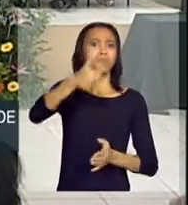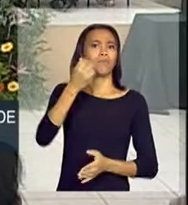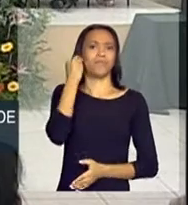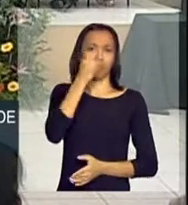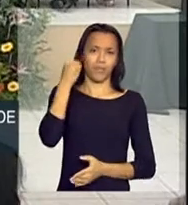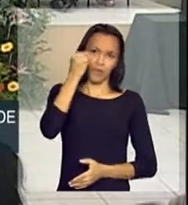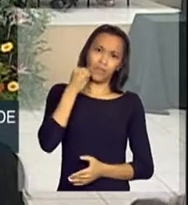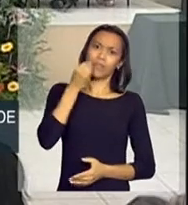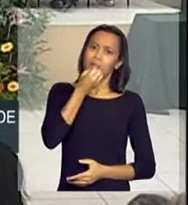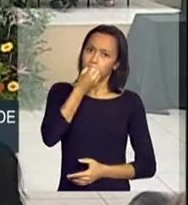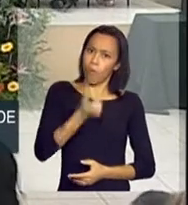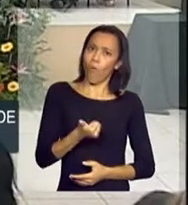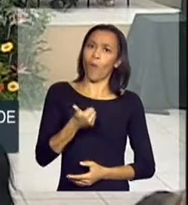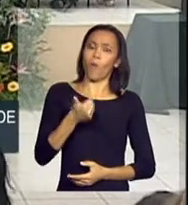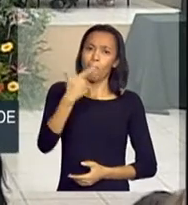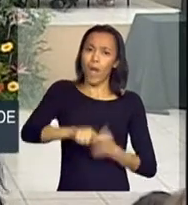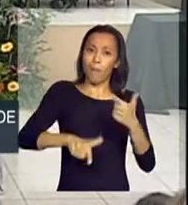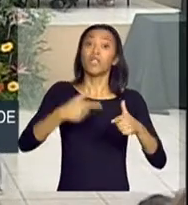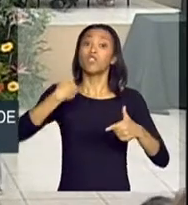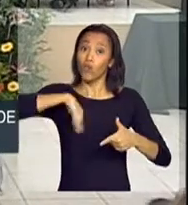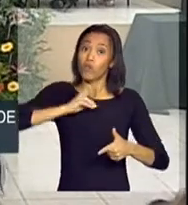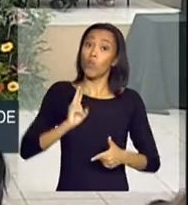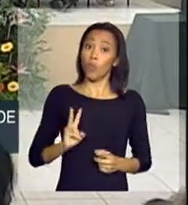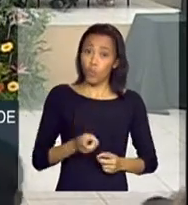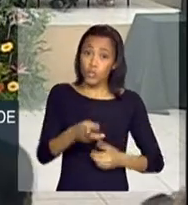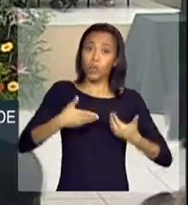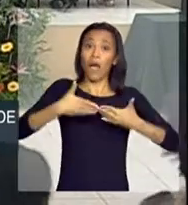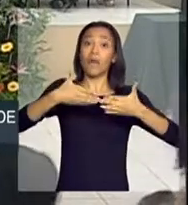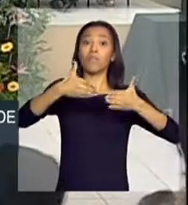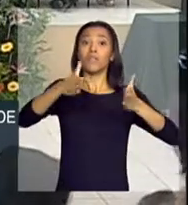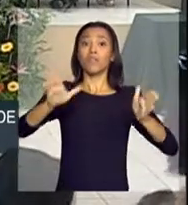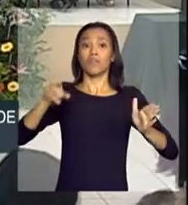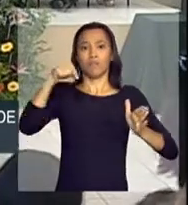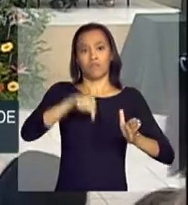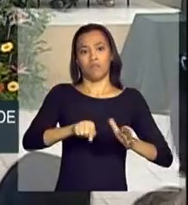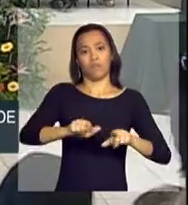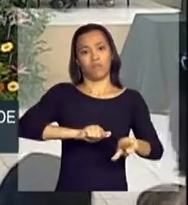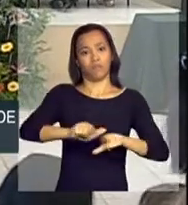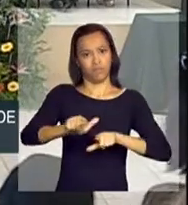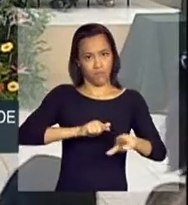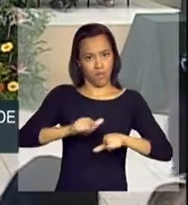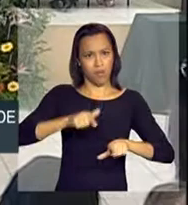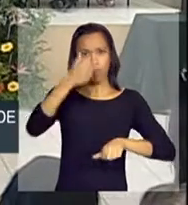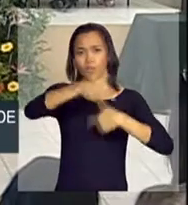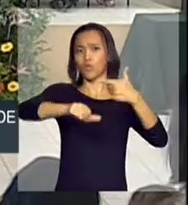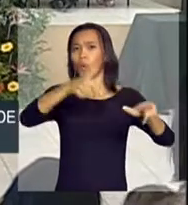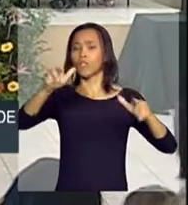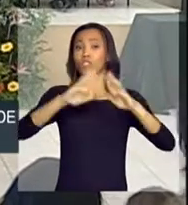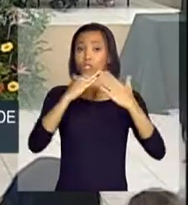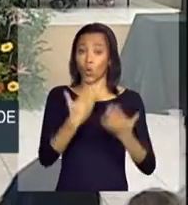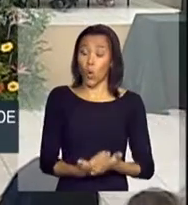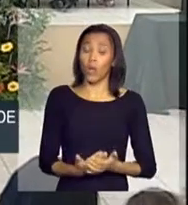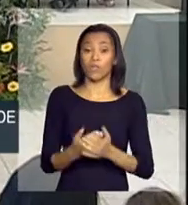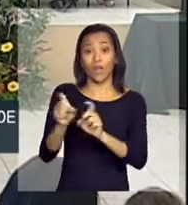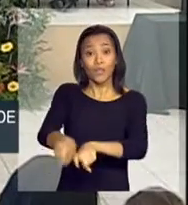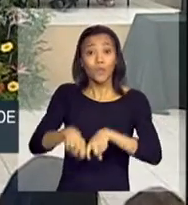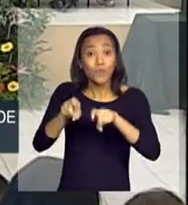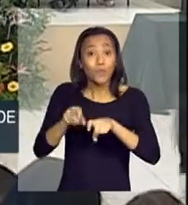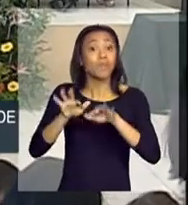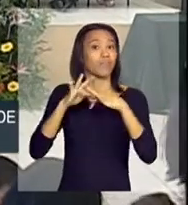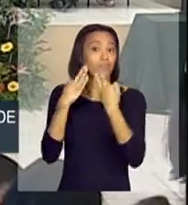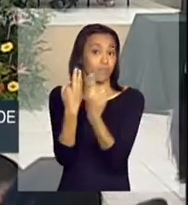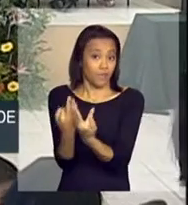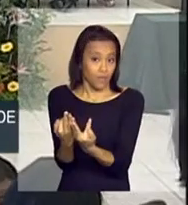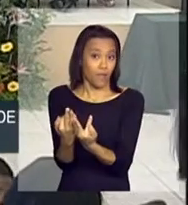e nós vamos ampliar para mais escolas agora fazendo isso com a com a agricultura familiar fornecendo